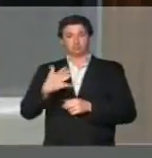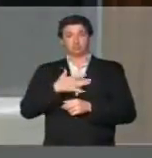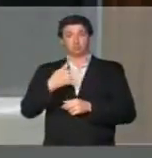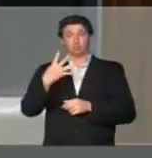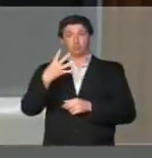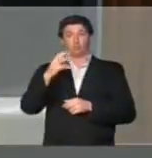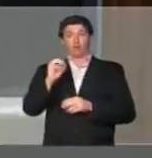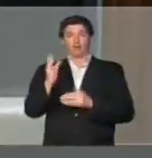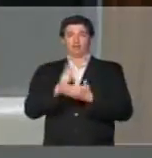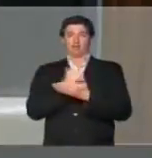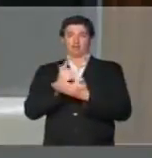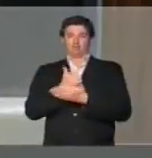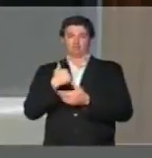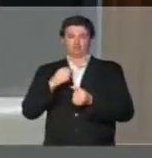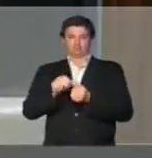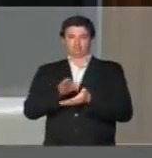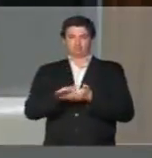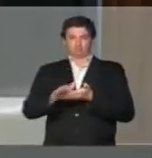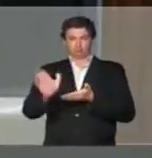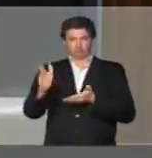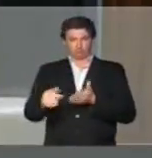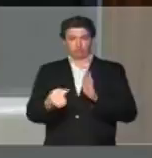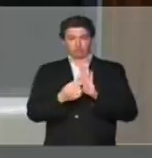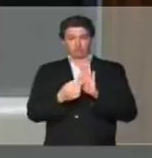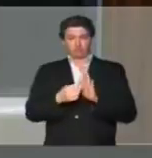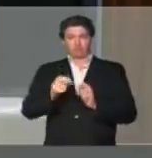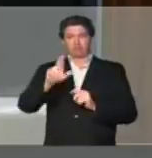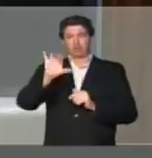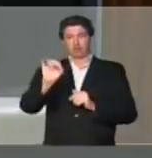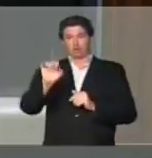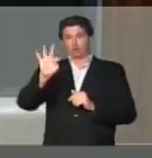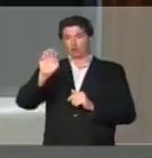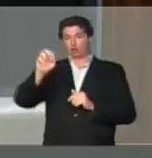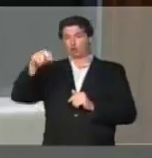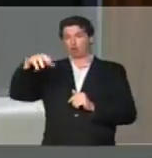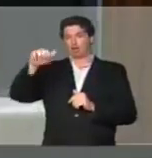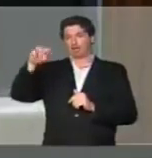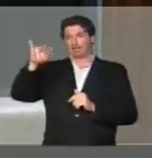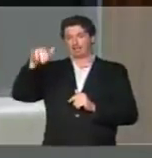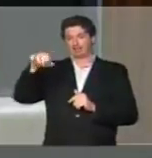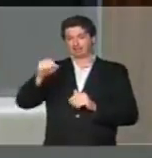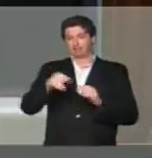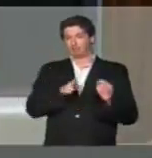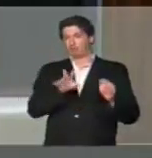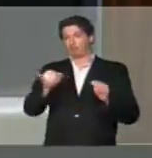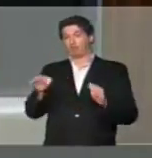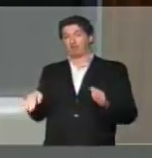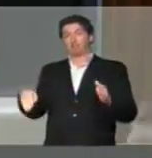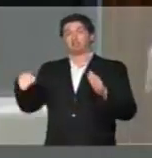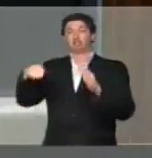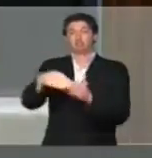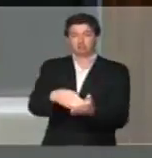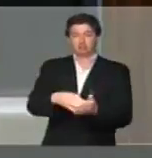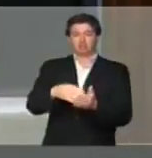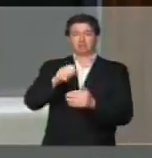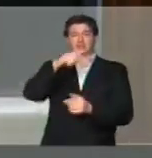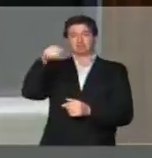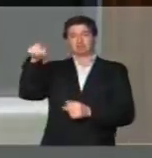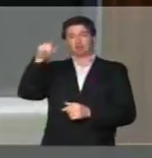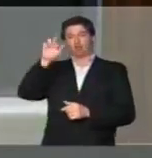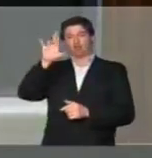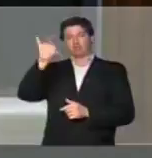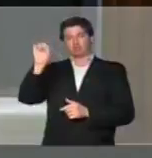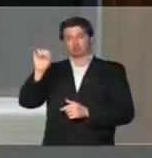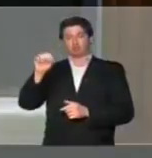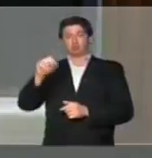40º livro. E esse livro, o Rio Tocantins vai desaguar no São Francisco. E o pronunciamento